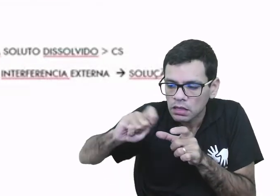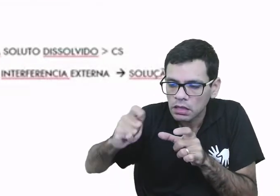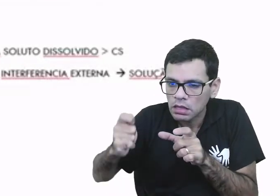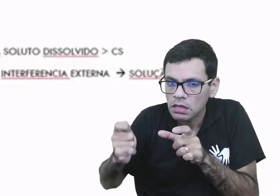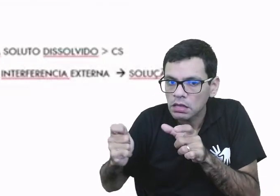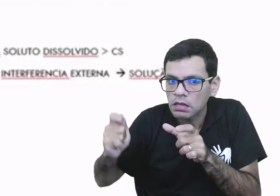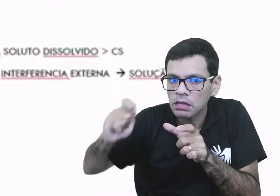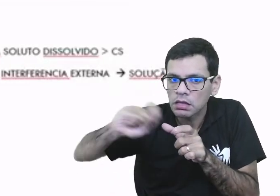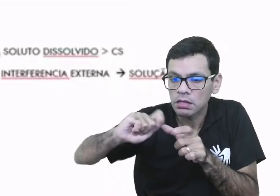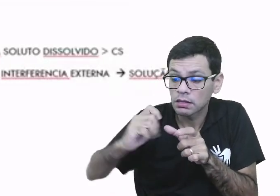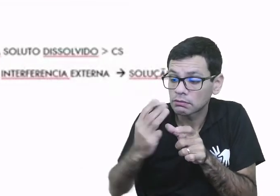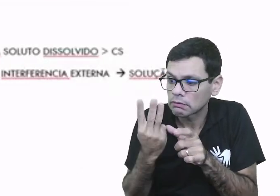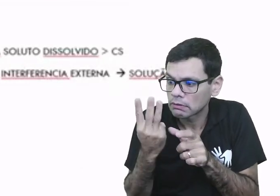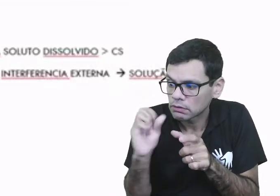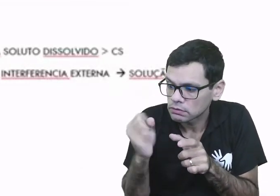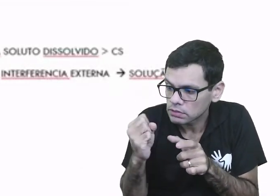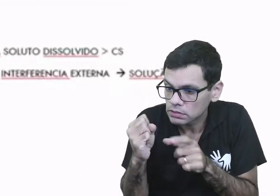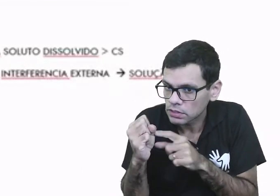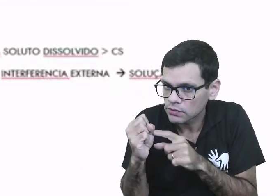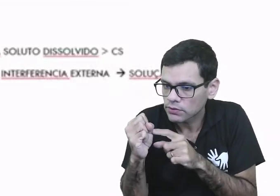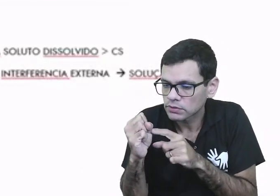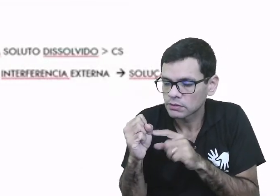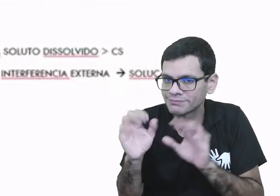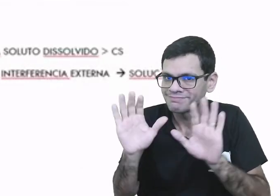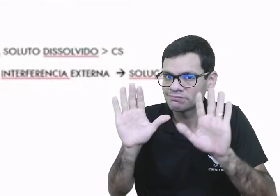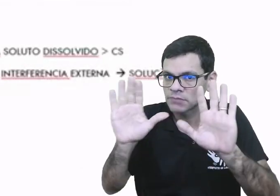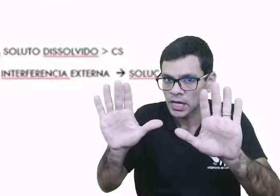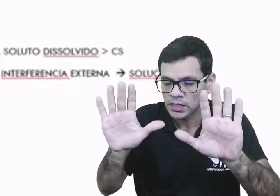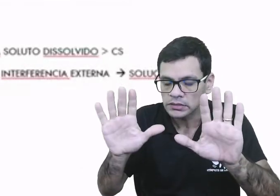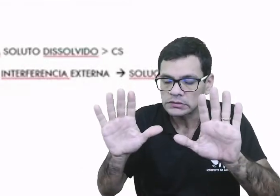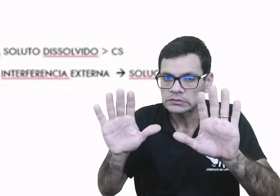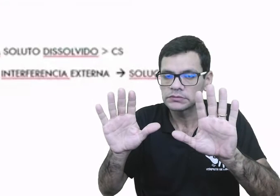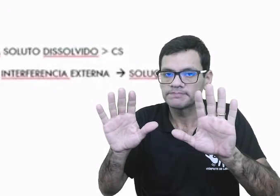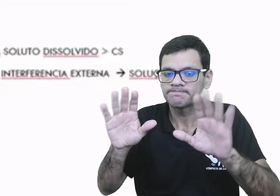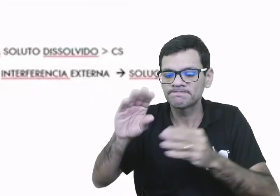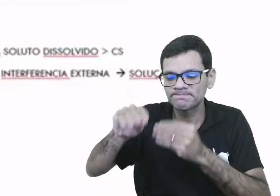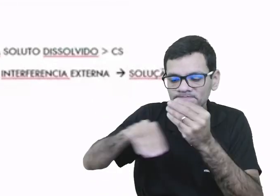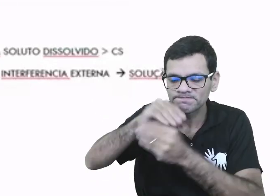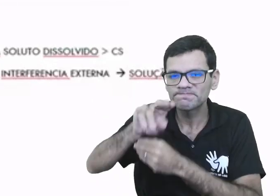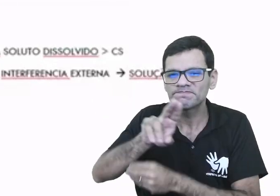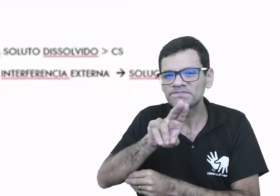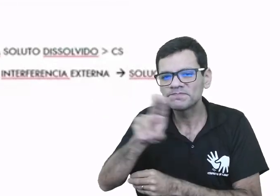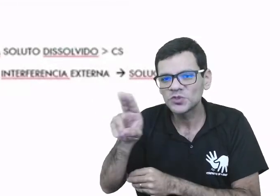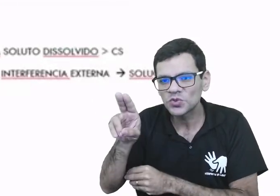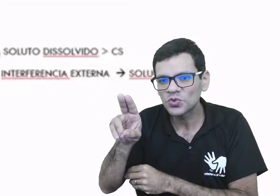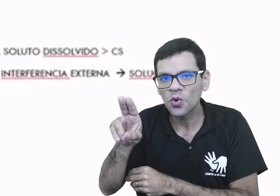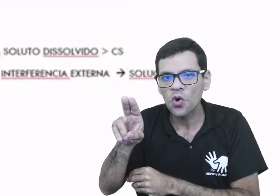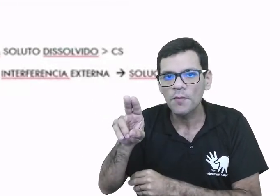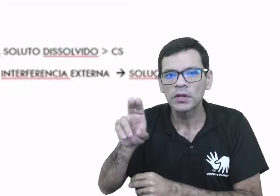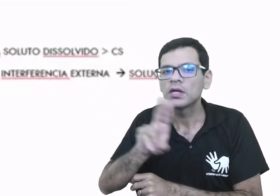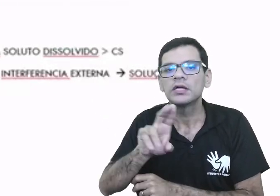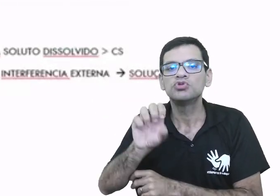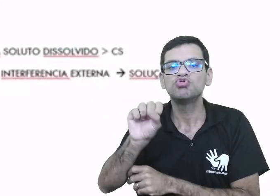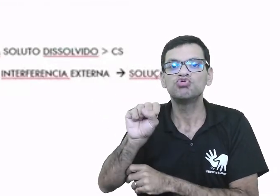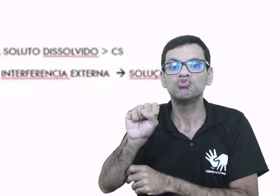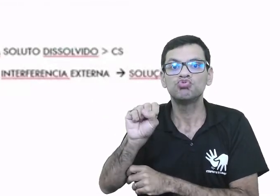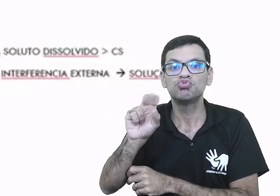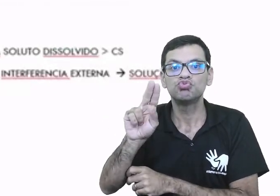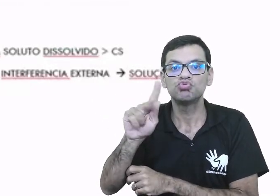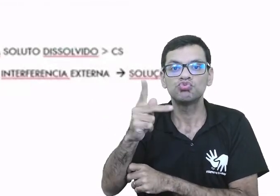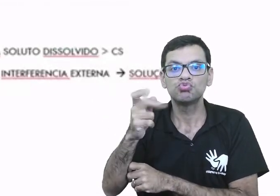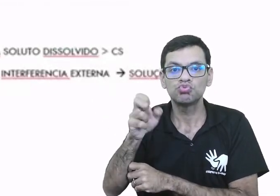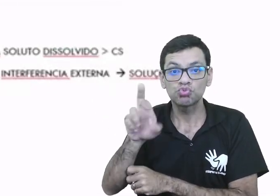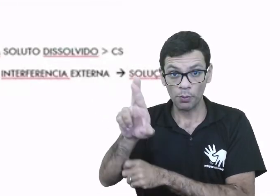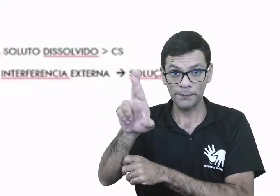solubilizar 38. Só que essa solução, ela vai ser chamada de solução supersaturada.